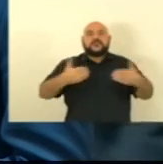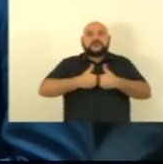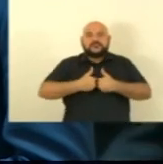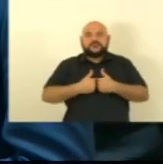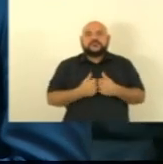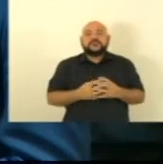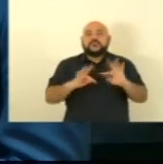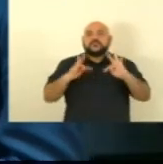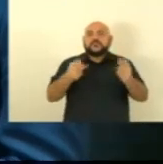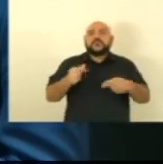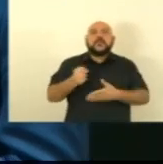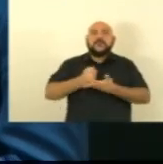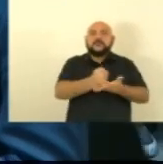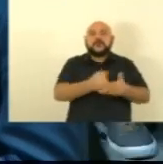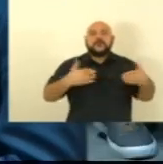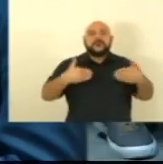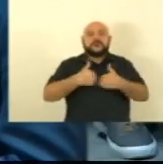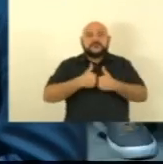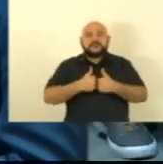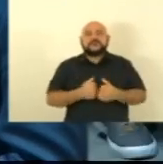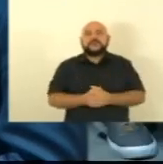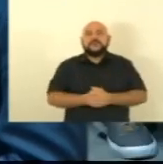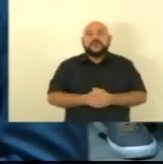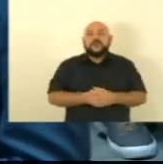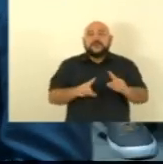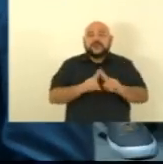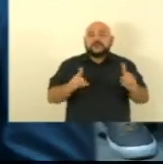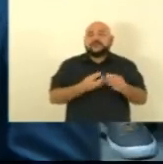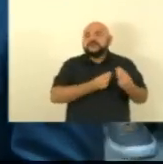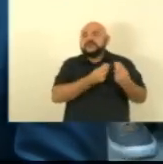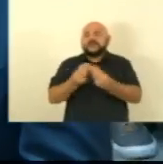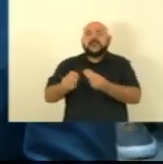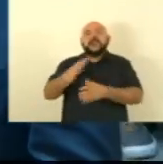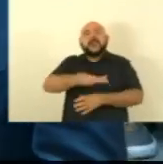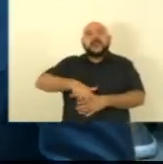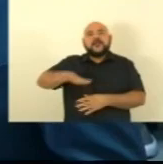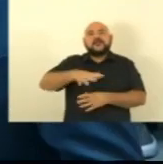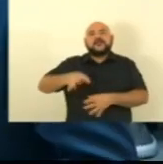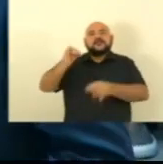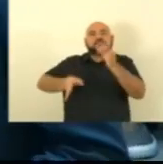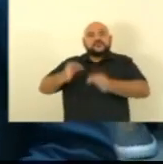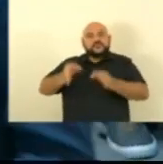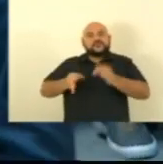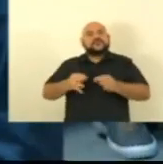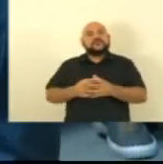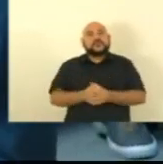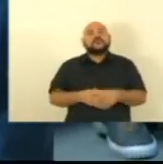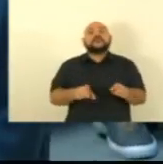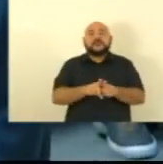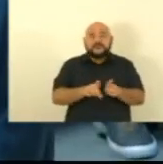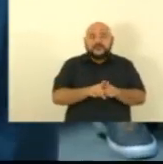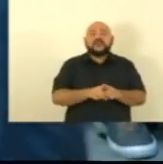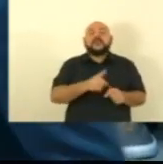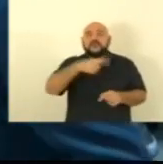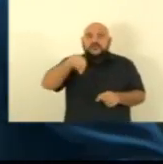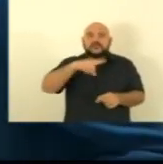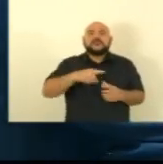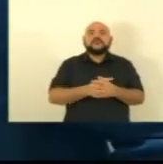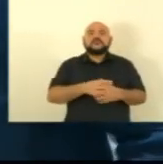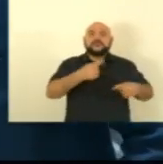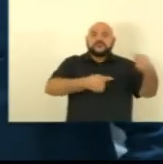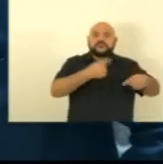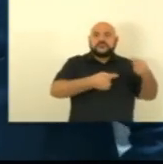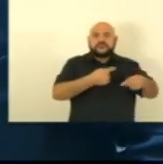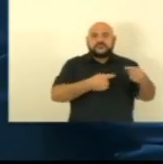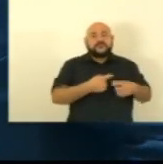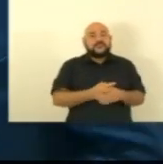pela constitucionalidade, legalidade e boa técnica jurídica. Coloco a matéria em discussão na Comissão de Justiça. Não tendo nenhum deputado